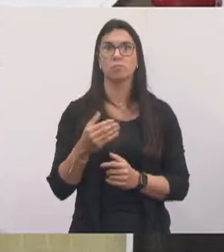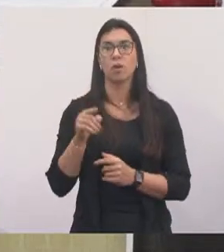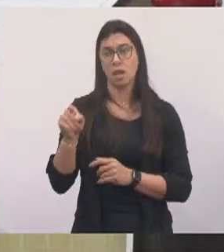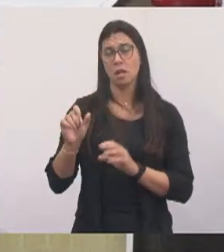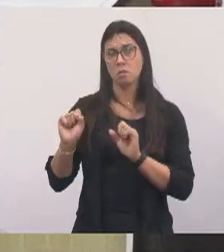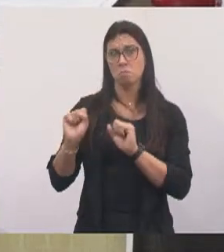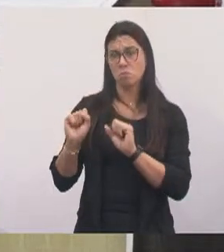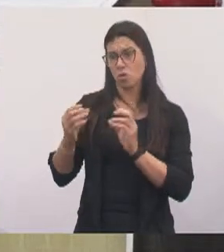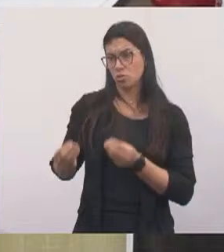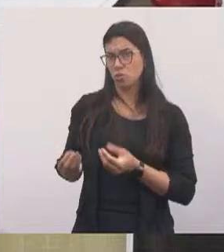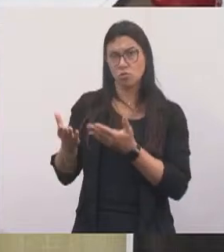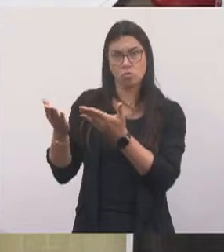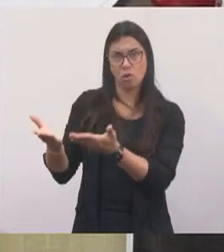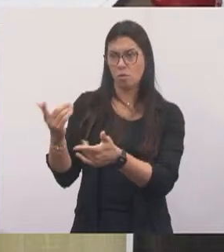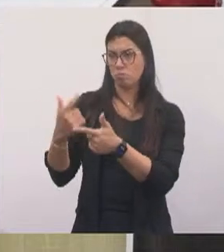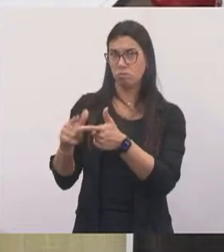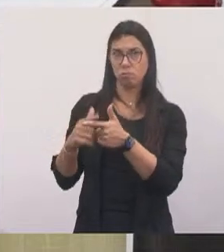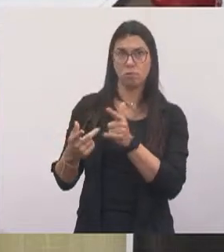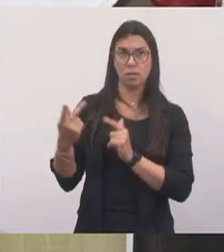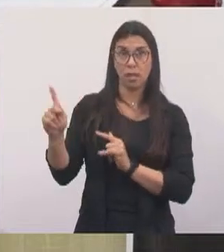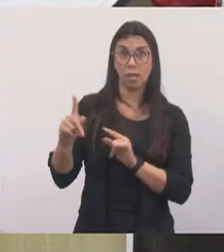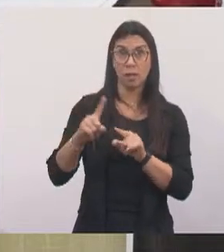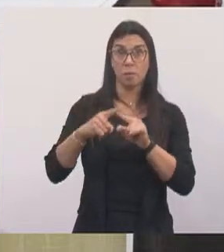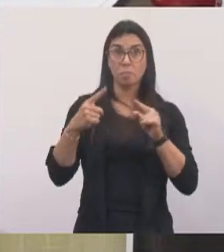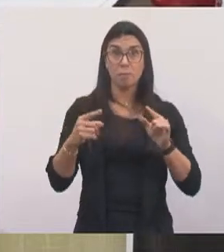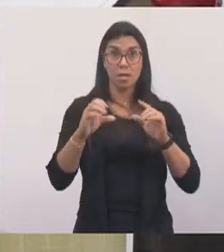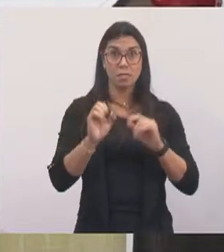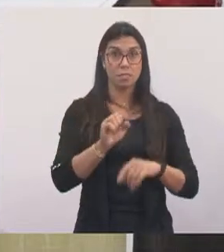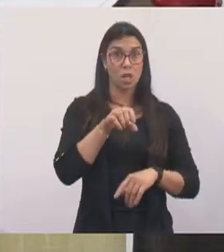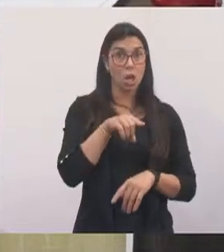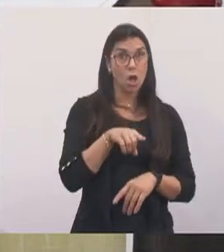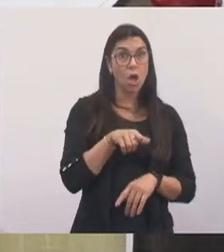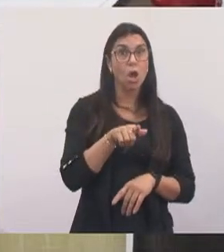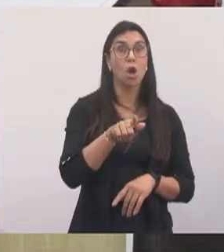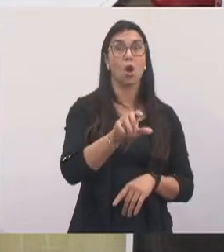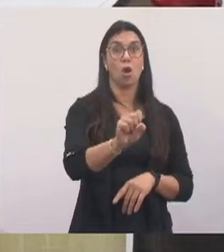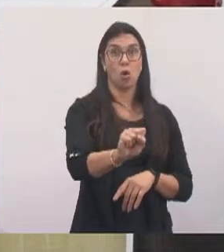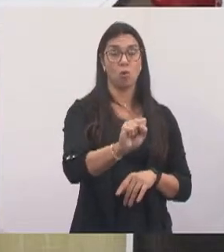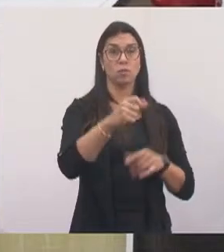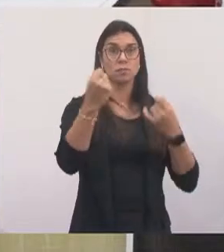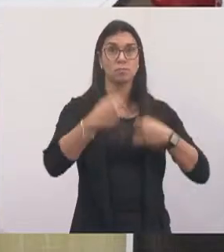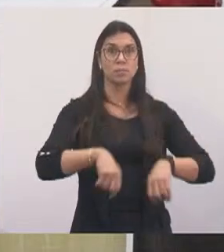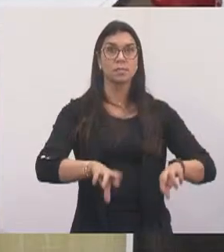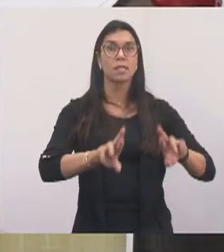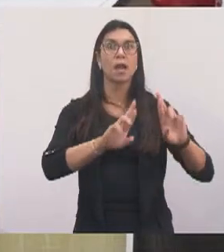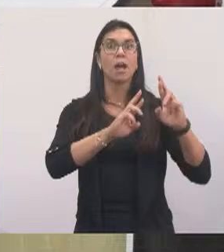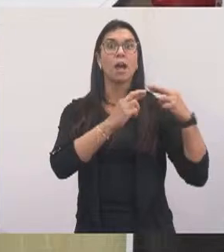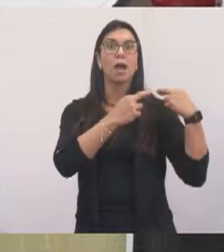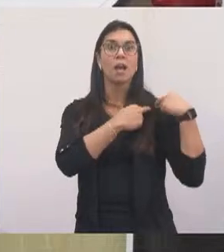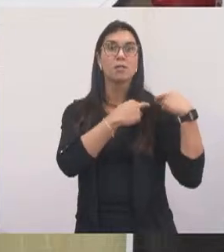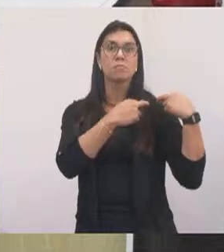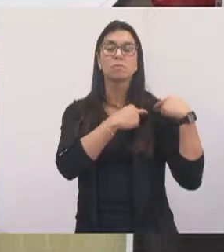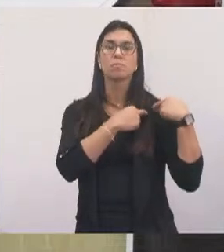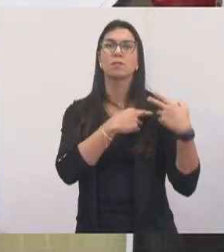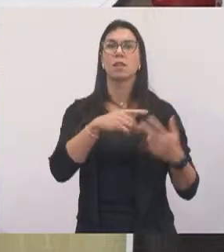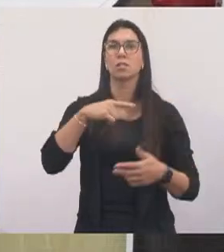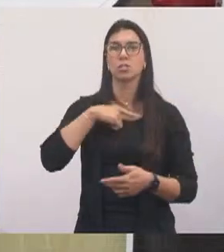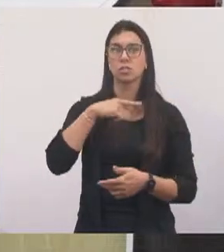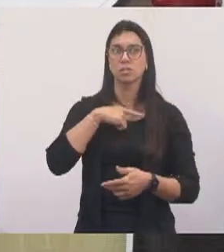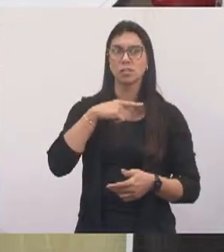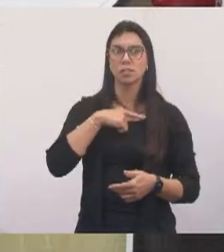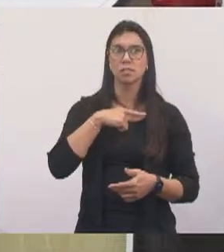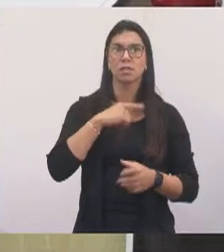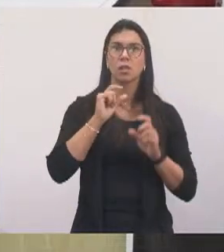vai doar. Aí é problema dele. Só que as ONGs têm que ter a responsabilidade de doar